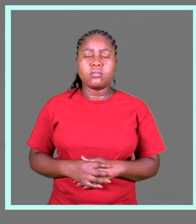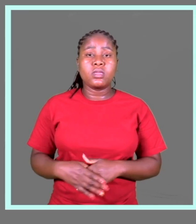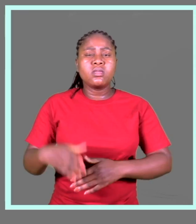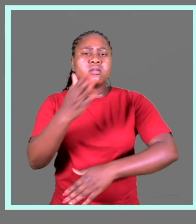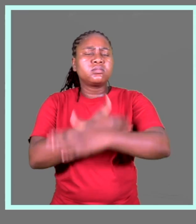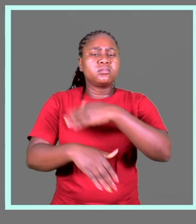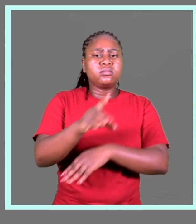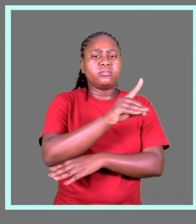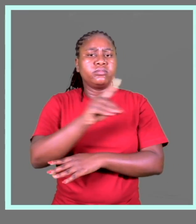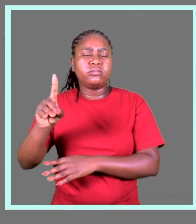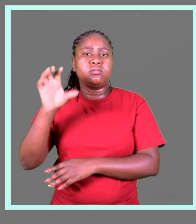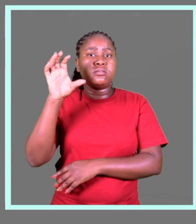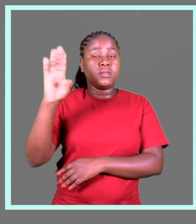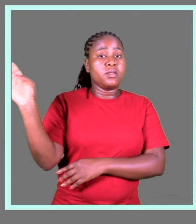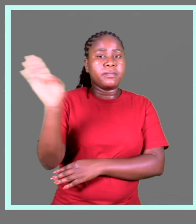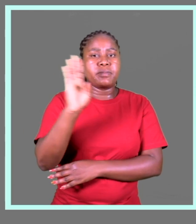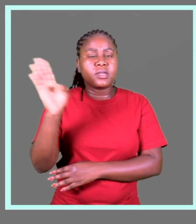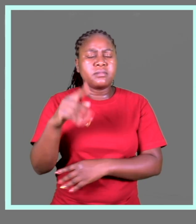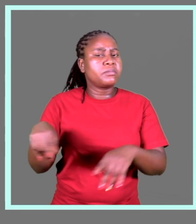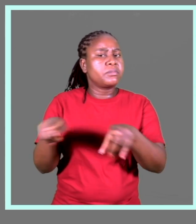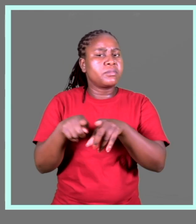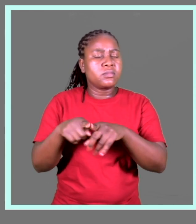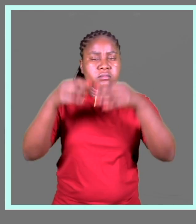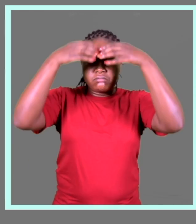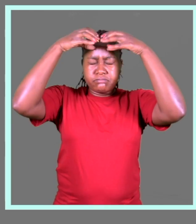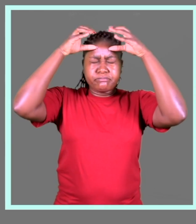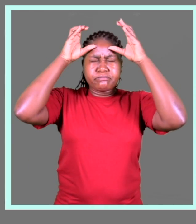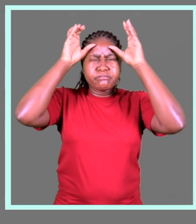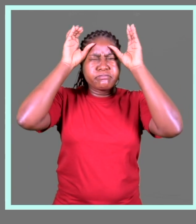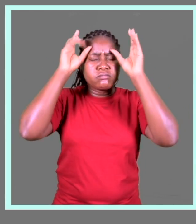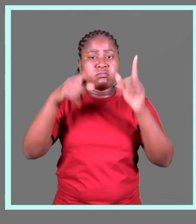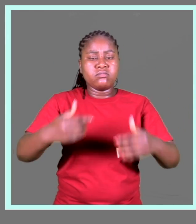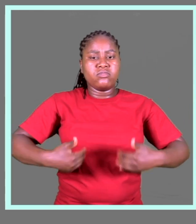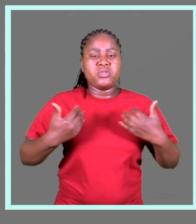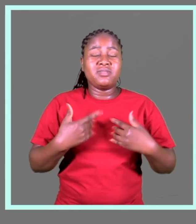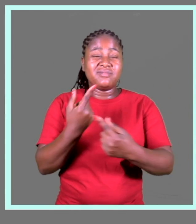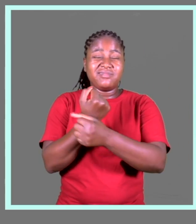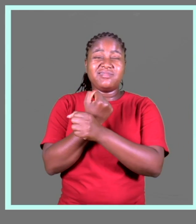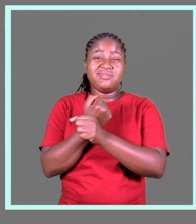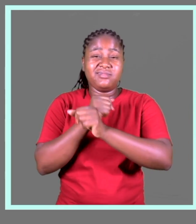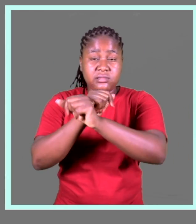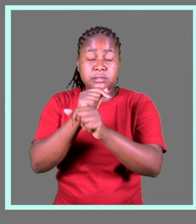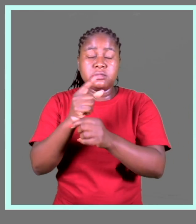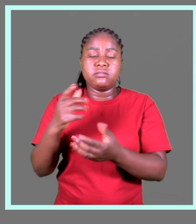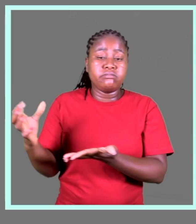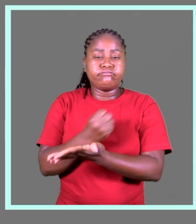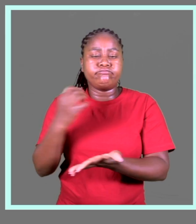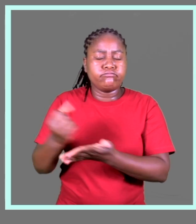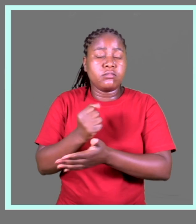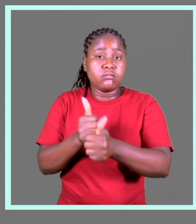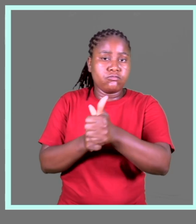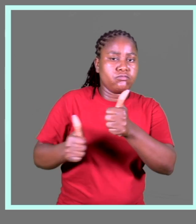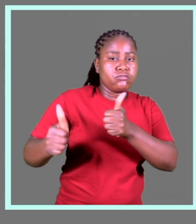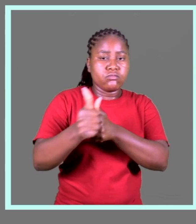nós... A ADEMO em Sofala também está a promover capacitação sobre a sustentabilidade